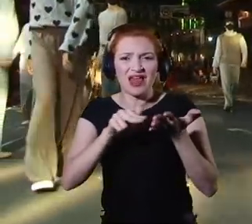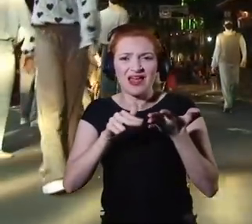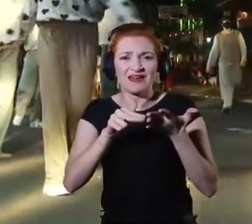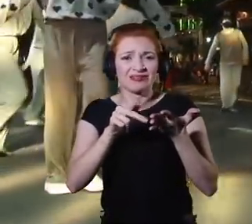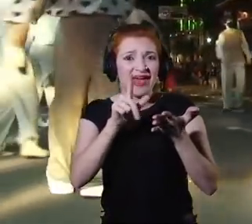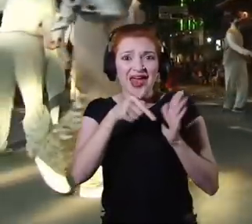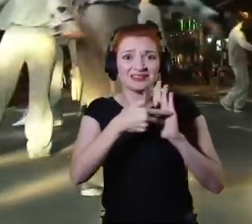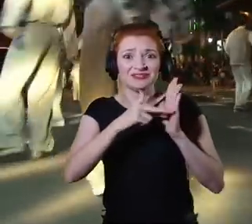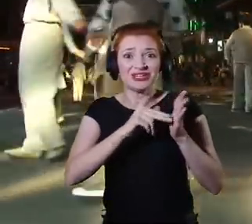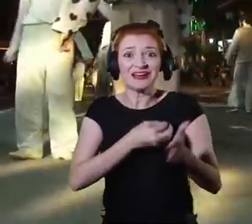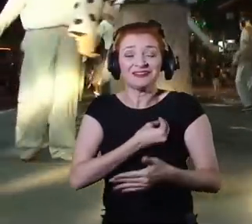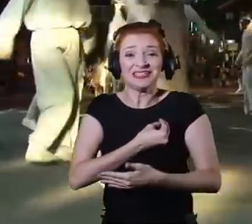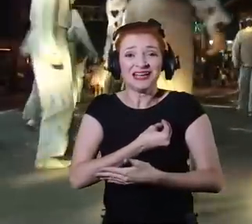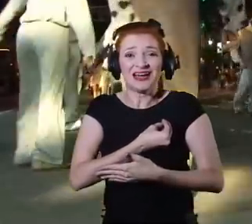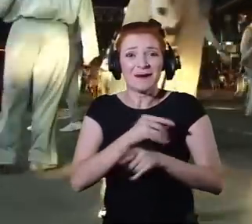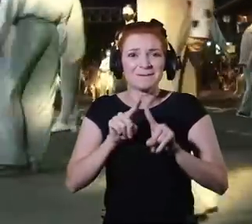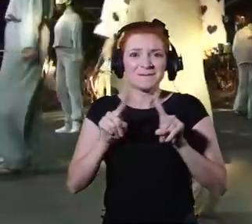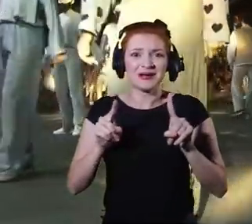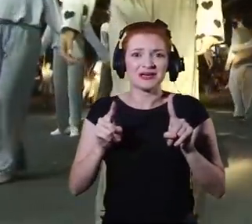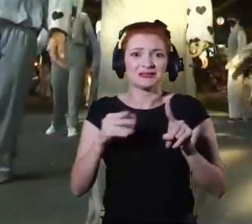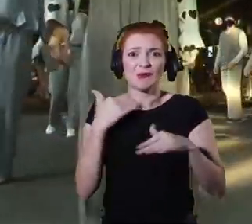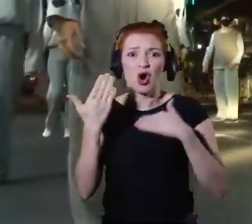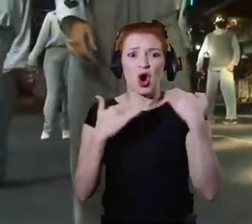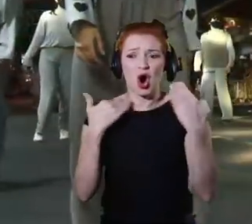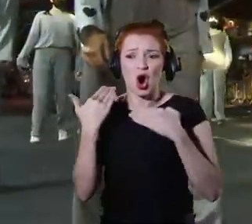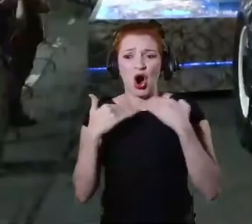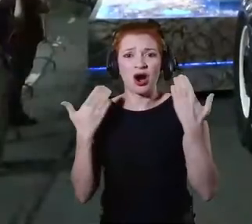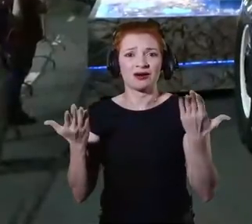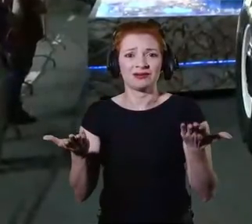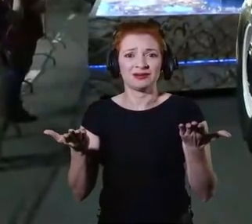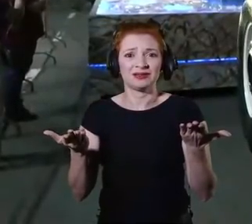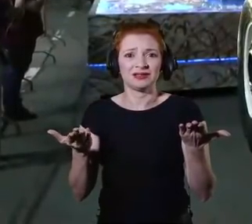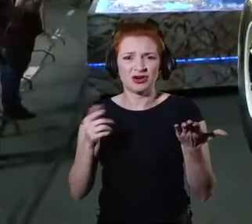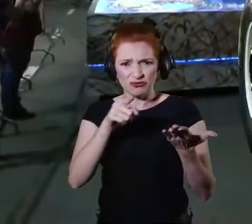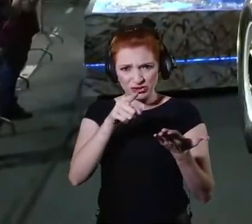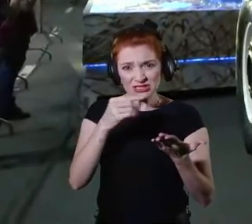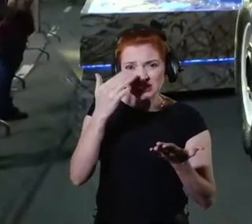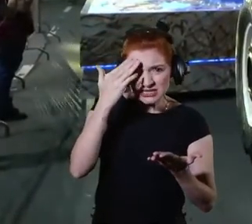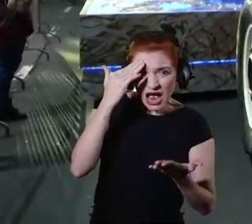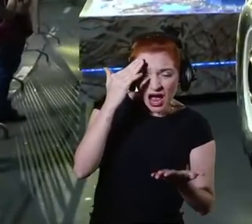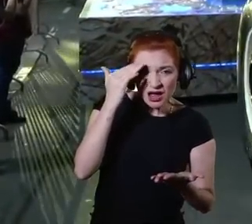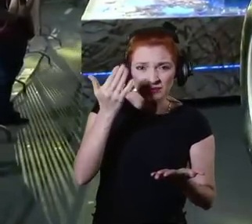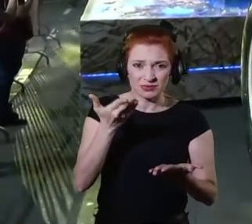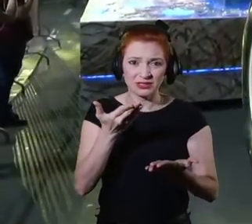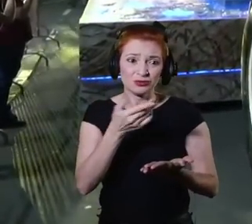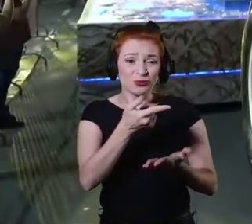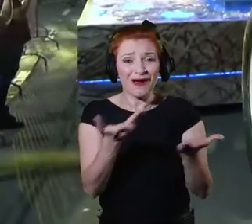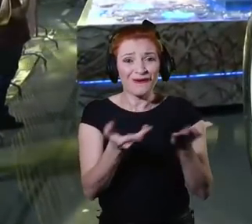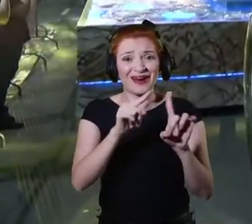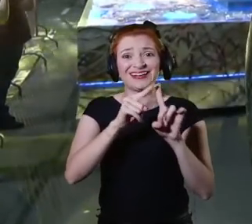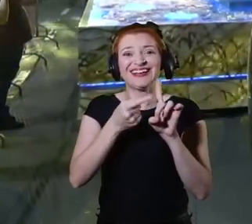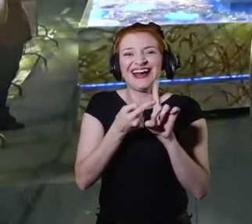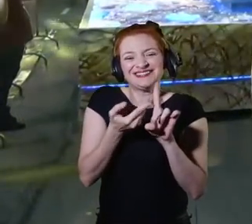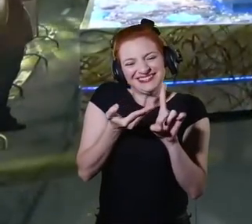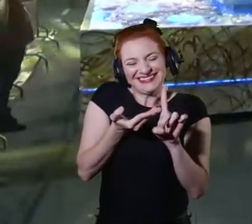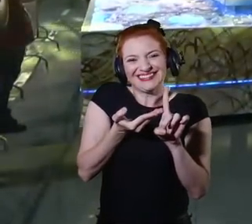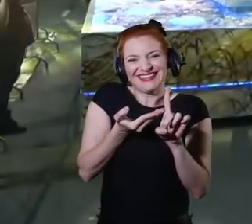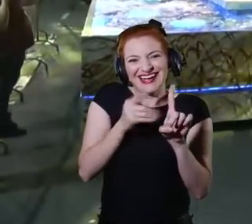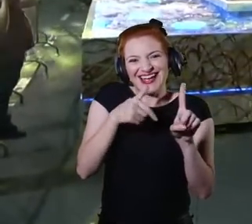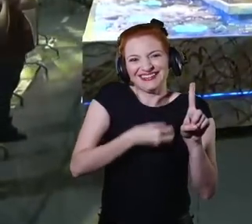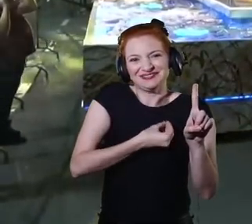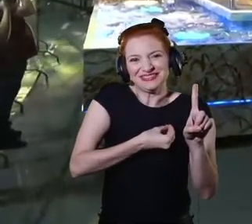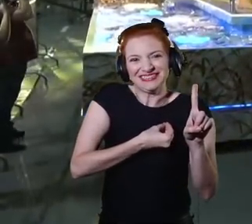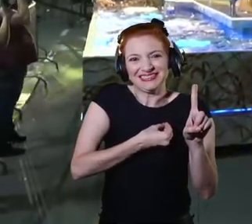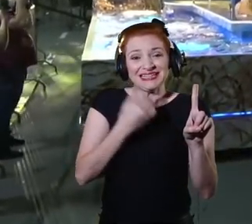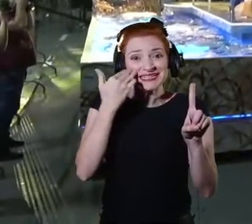é vida, né? Mas muitas vidas se perderam e você tem essa relação, até porque está com o neném na barriga e sabe